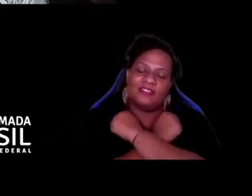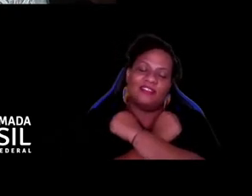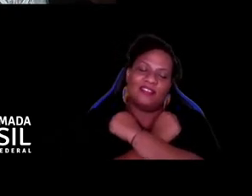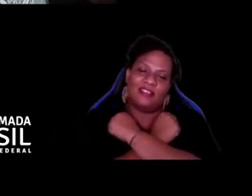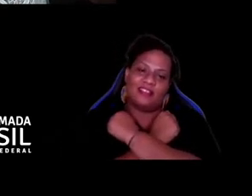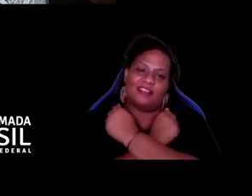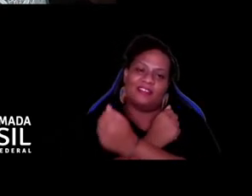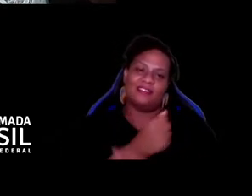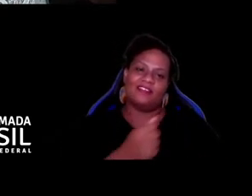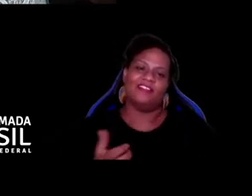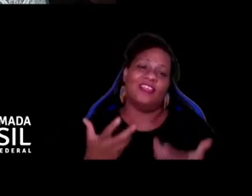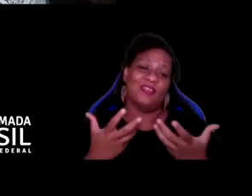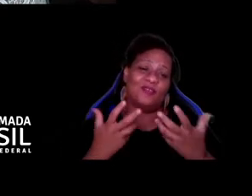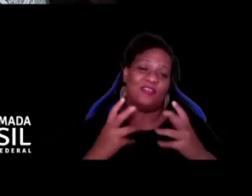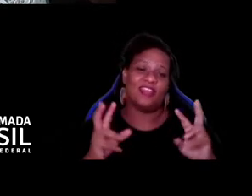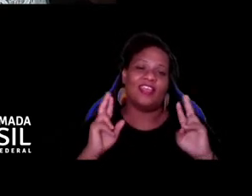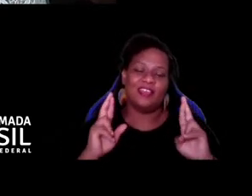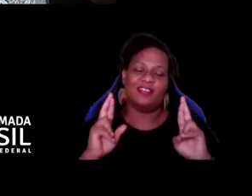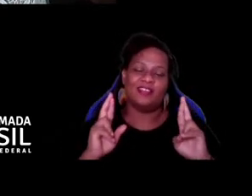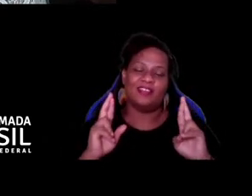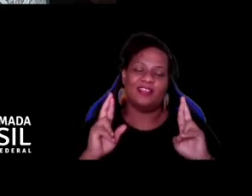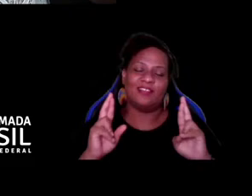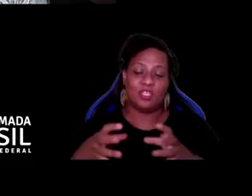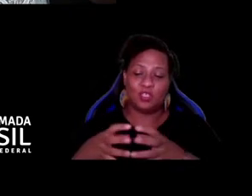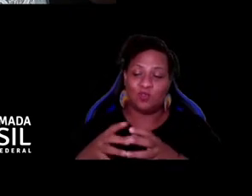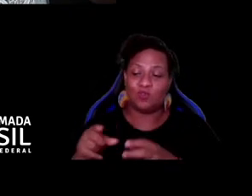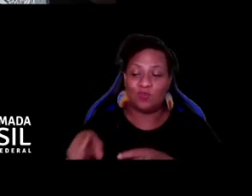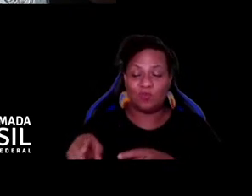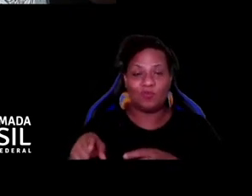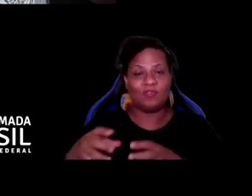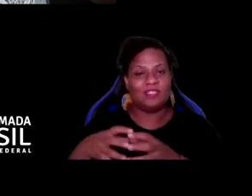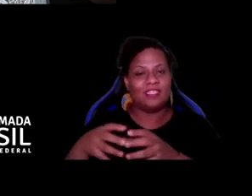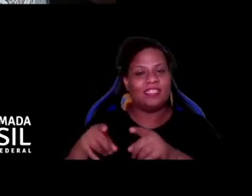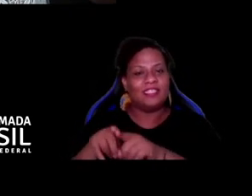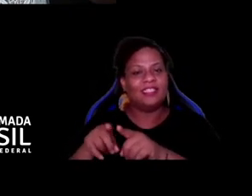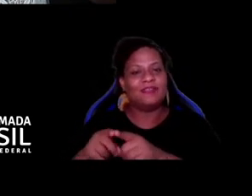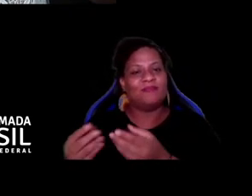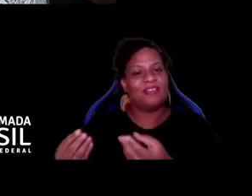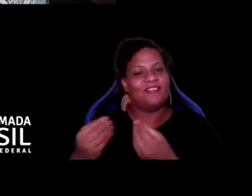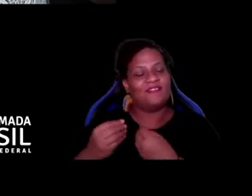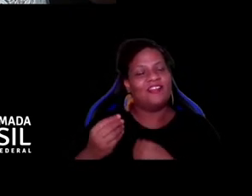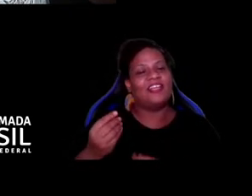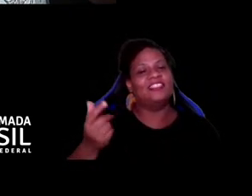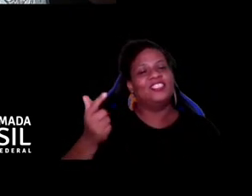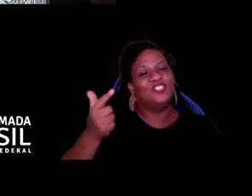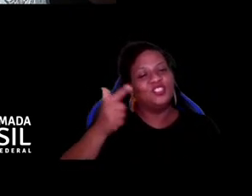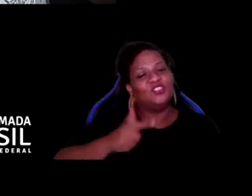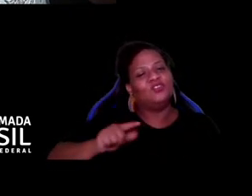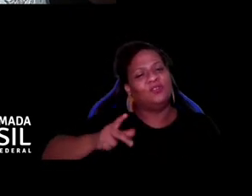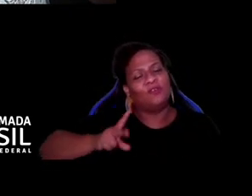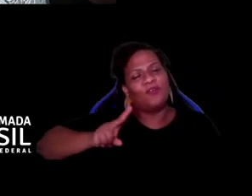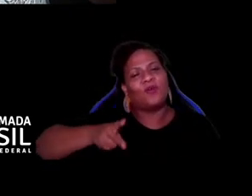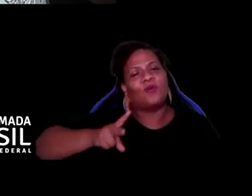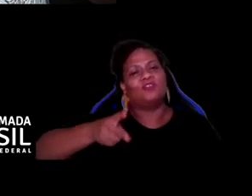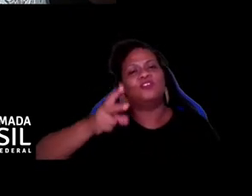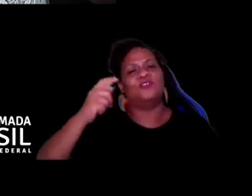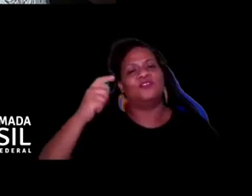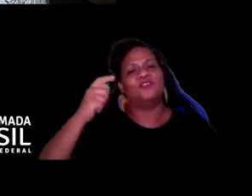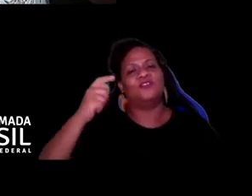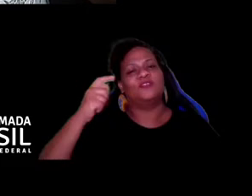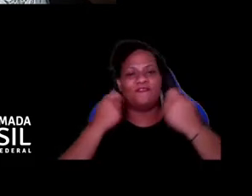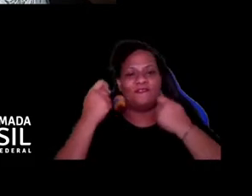eu faço votos que o Iacurixirê traga mais uma vez a continuidade do festival